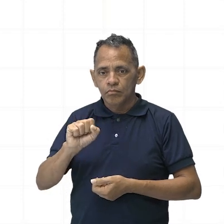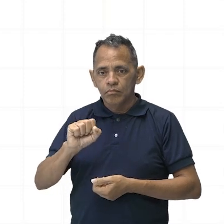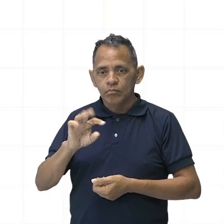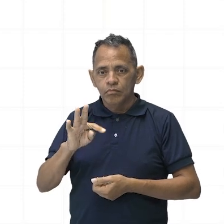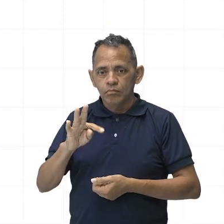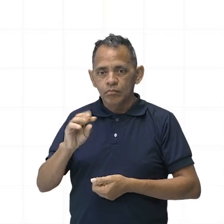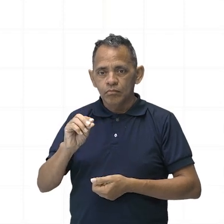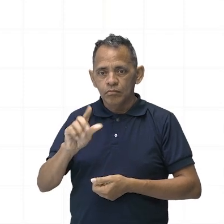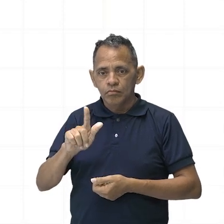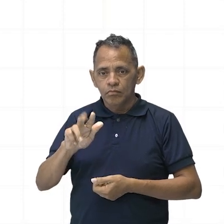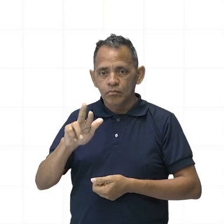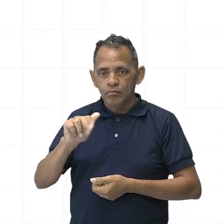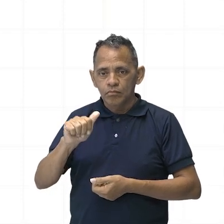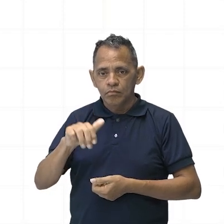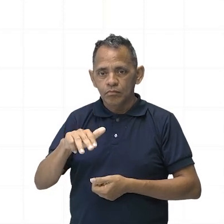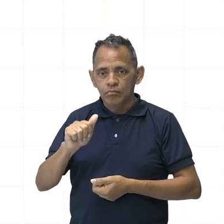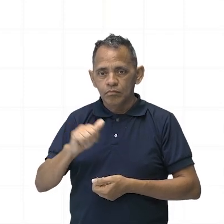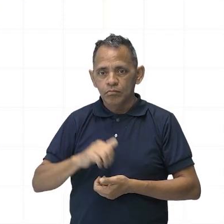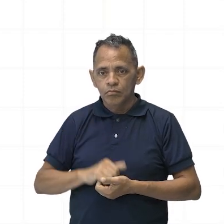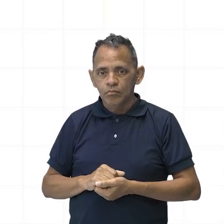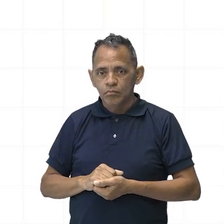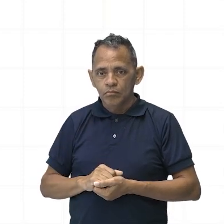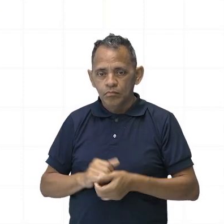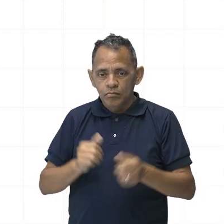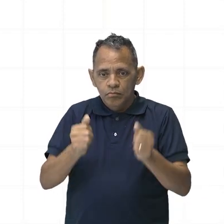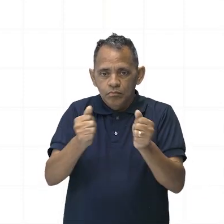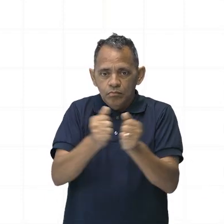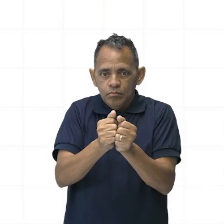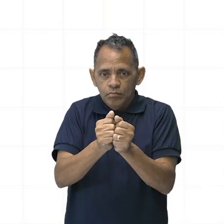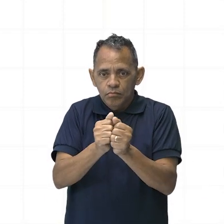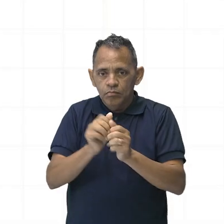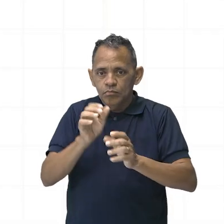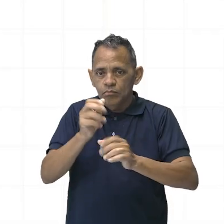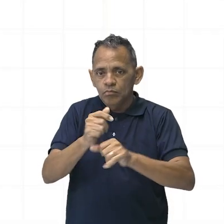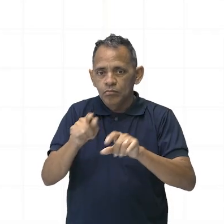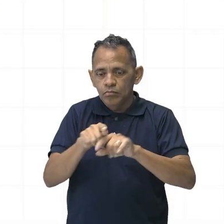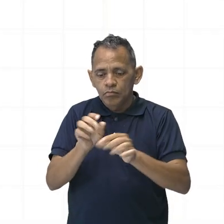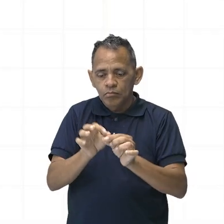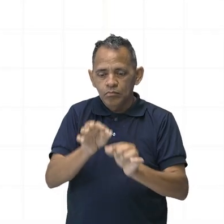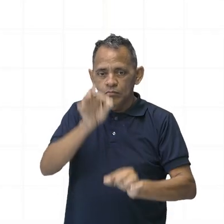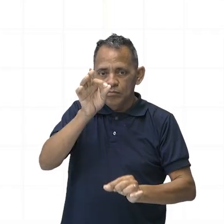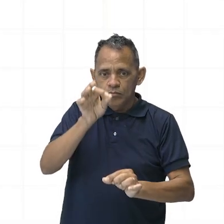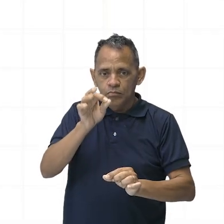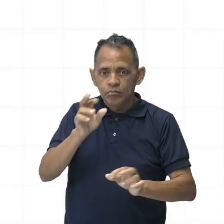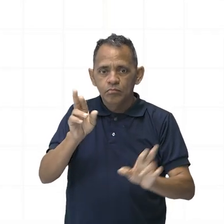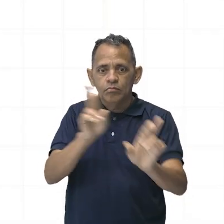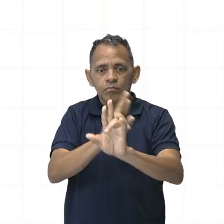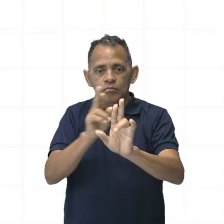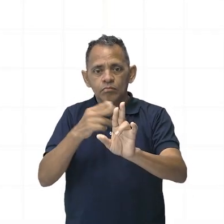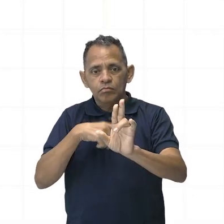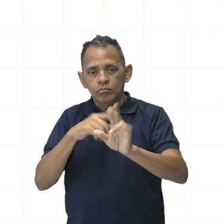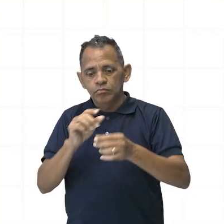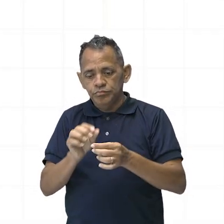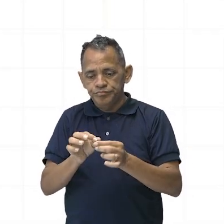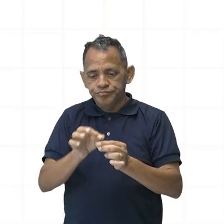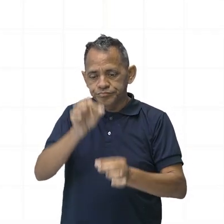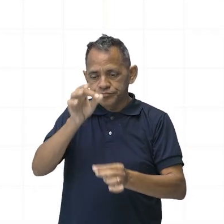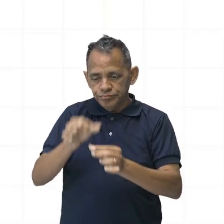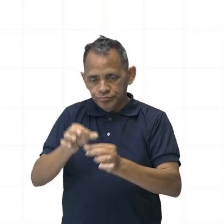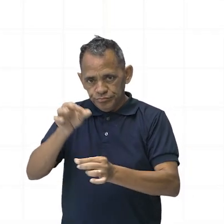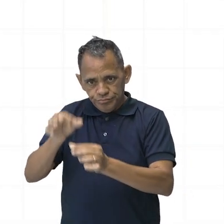as colunas ficam bem coladinhas e as alturas deles são, respectivamente, a altura